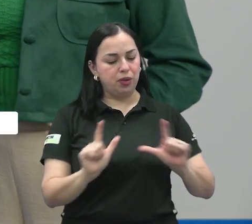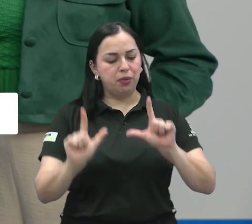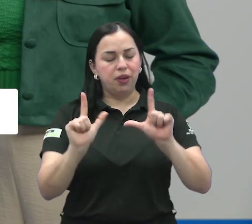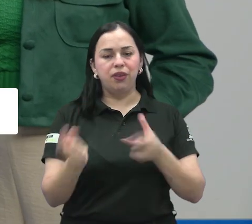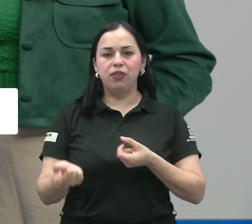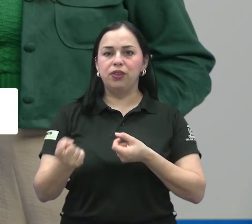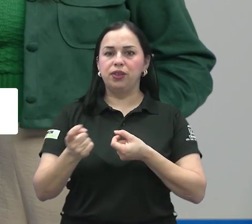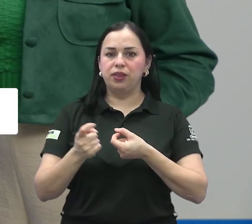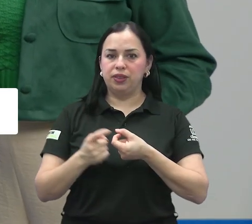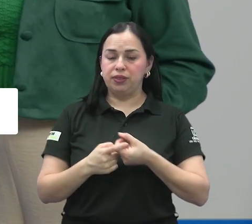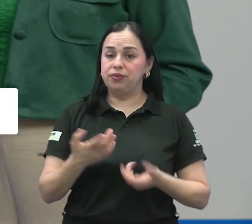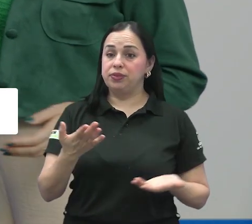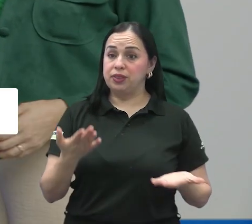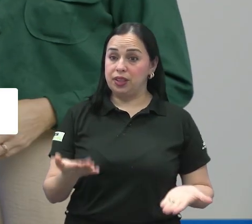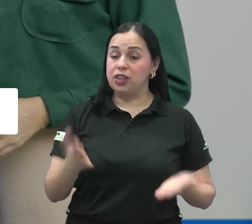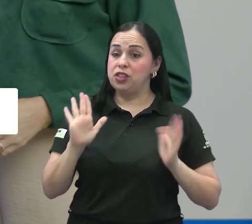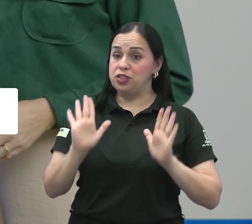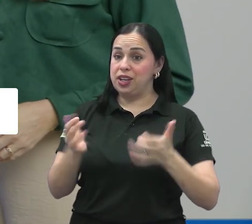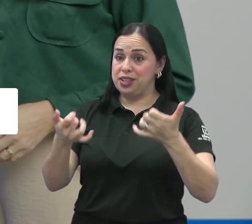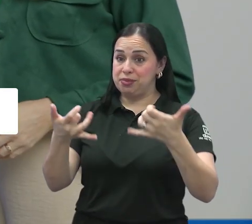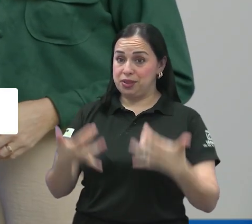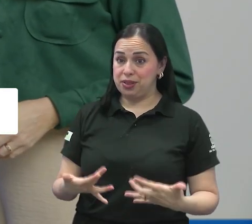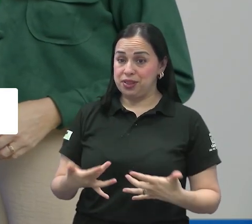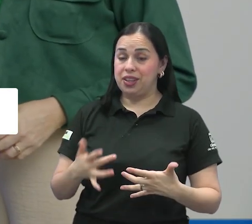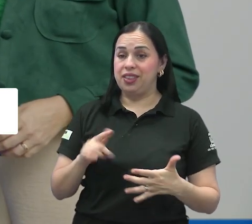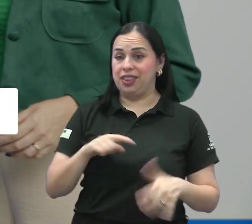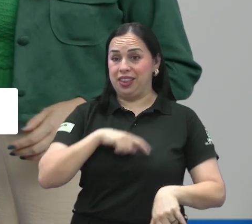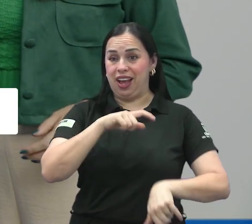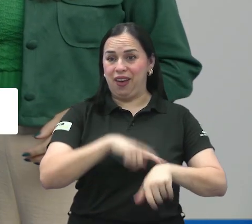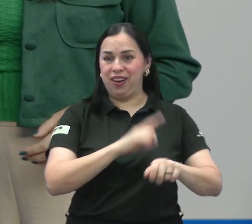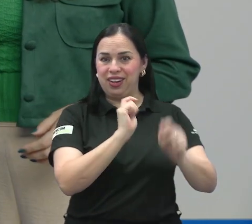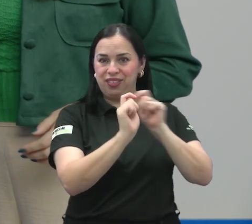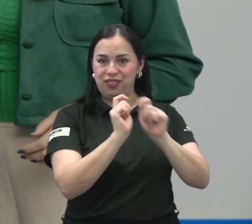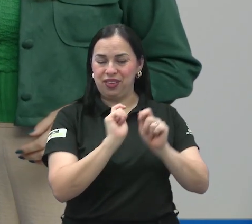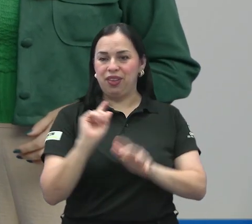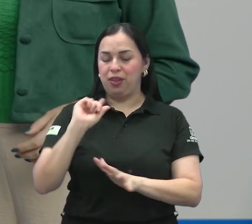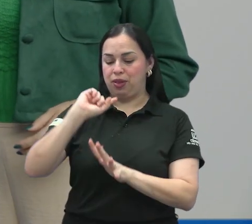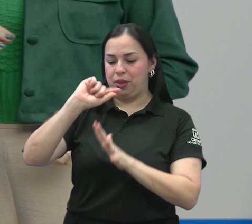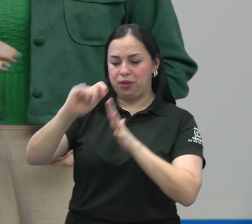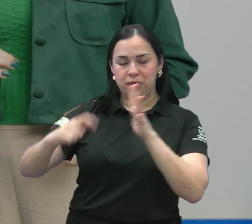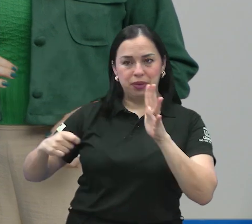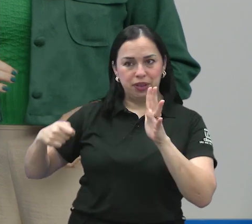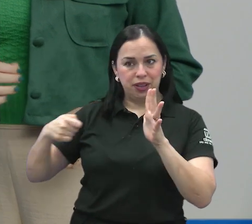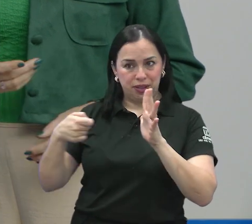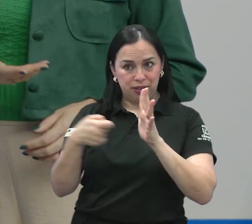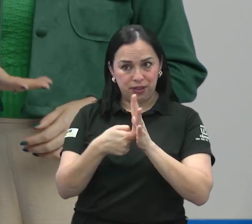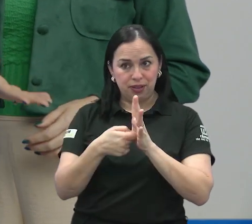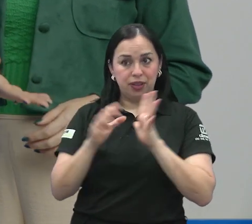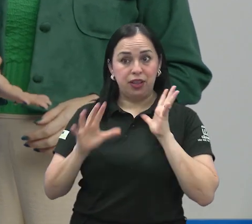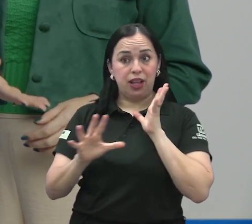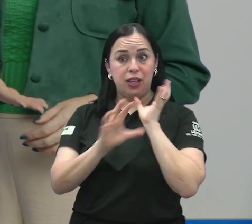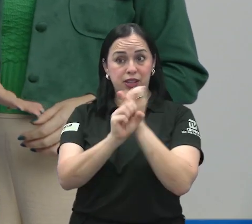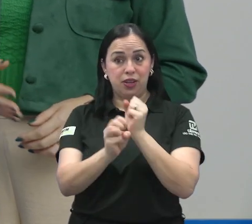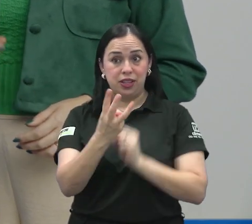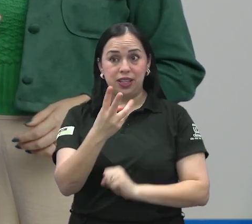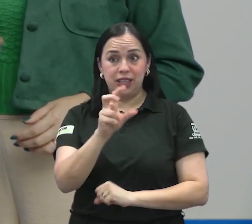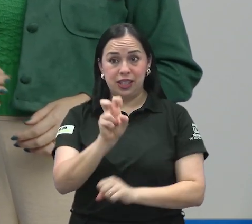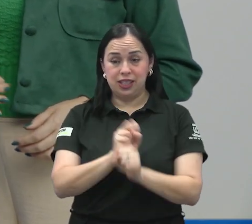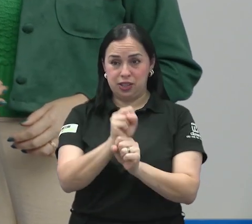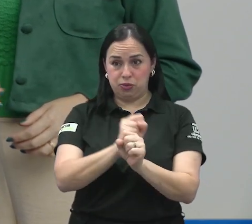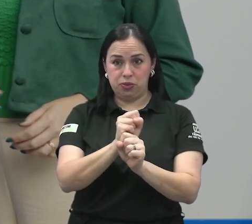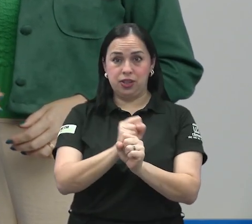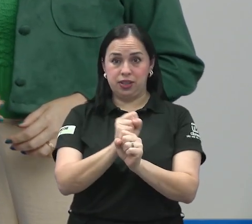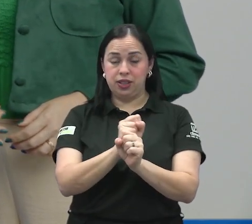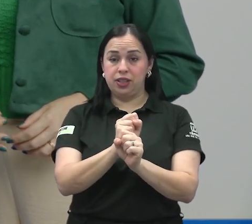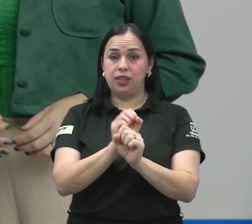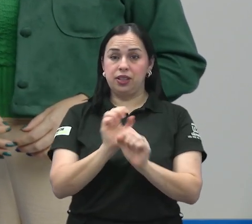De volta com Sobre Política. Olha, como a gente comentou, né, Paulo, na entrevista, o Código de Defesa do Consumidor completou